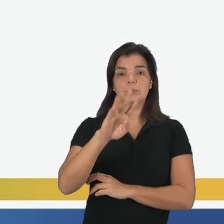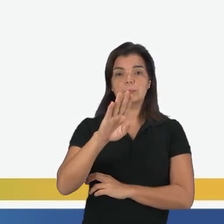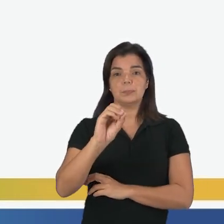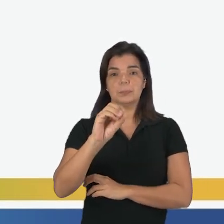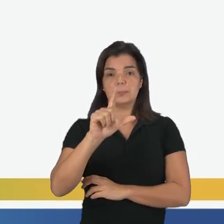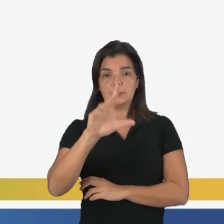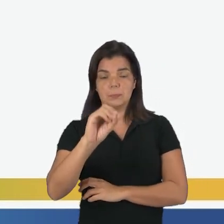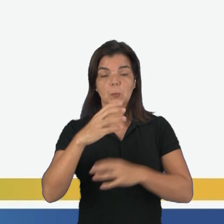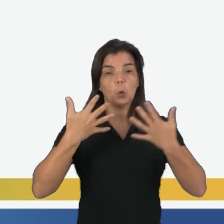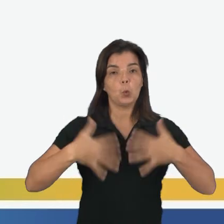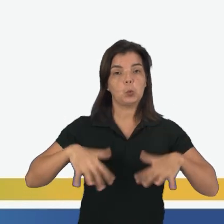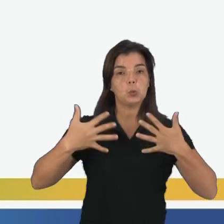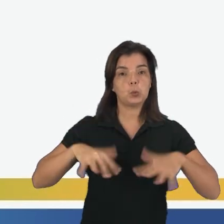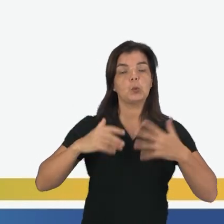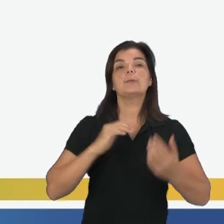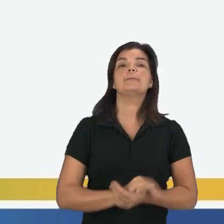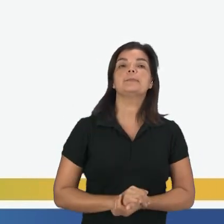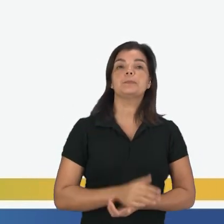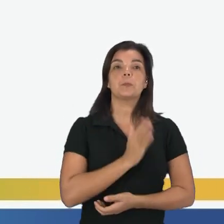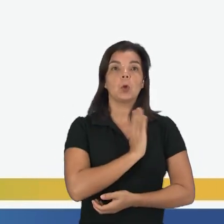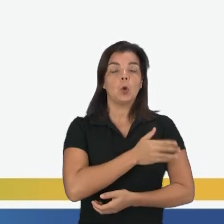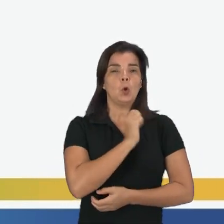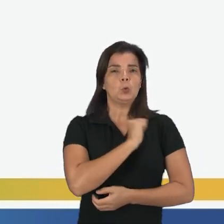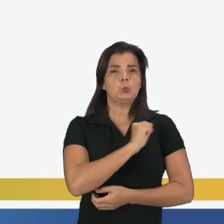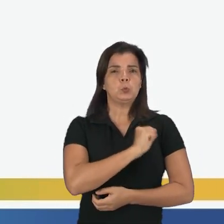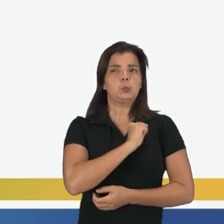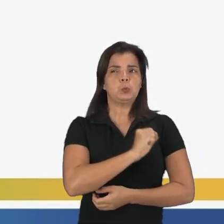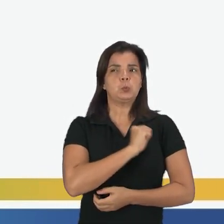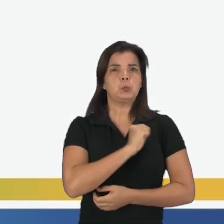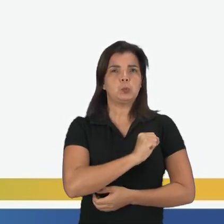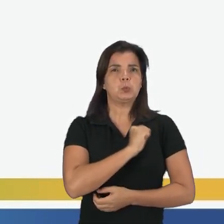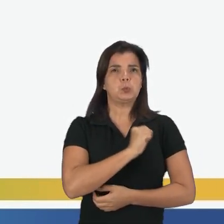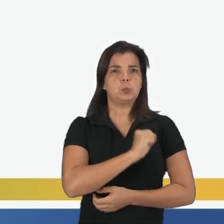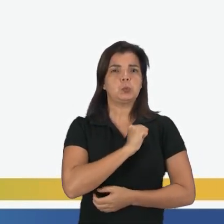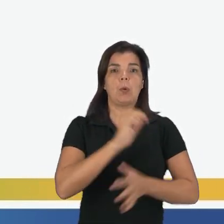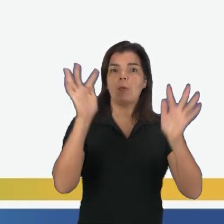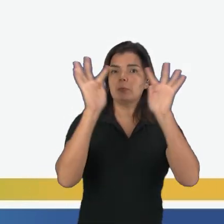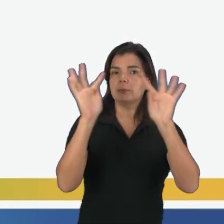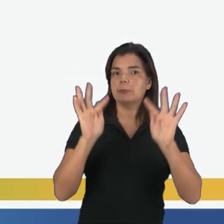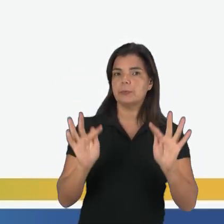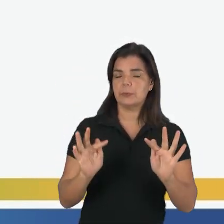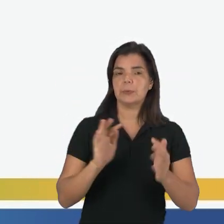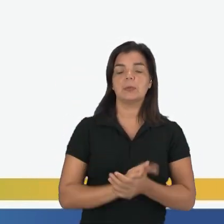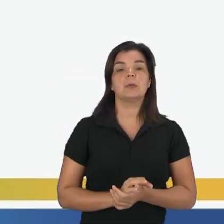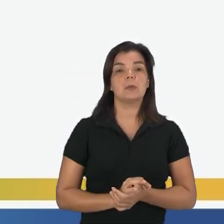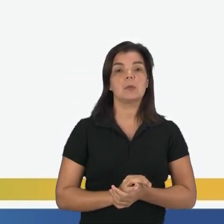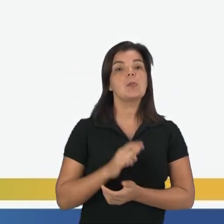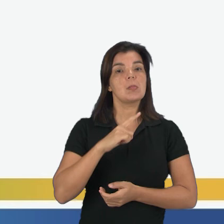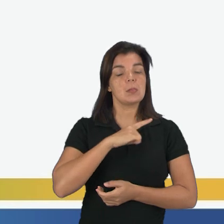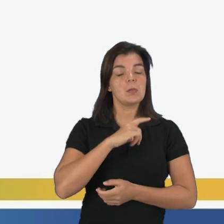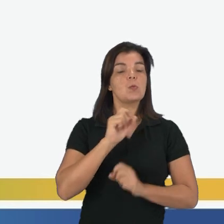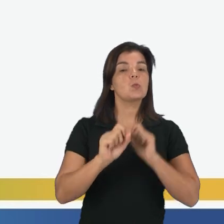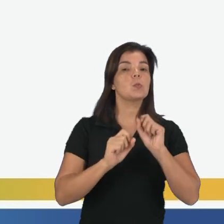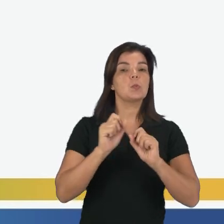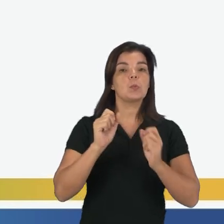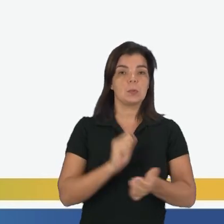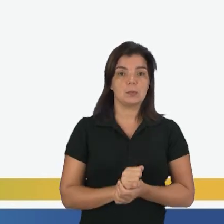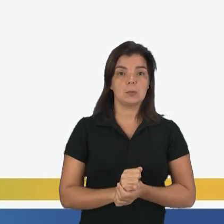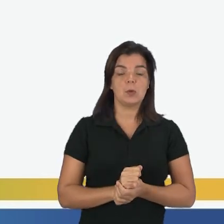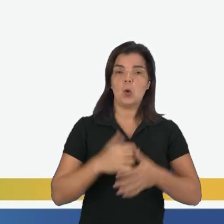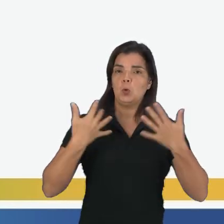vou explicar para vocês. O coração acelerava de tanta felicidade. Né? Nós temos aí